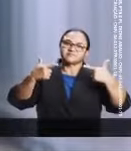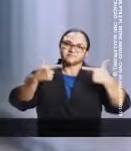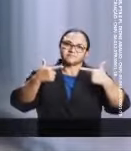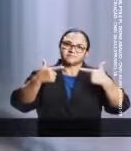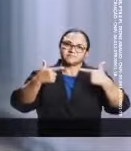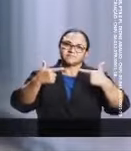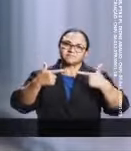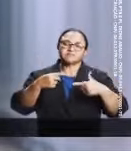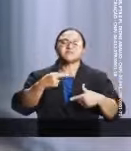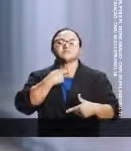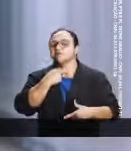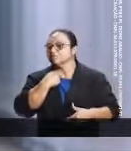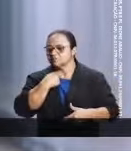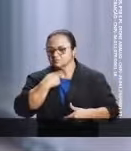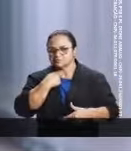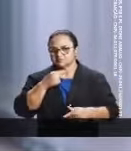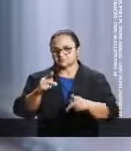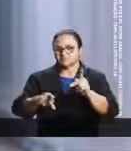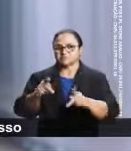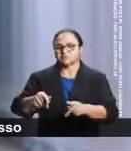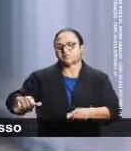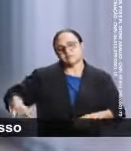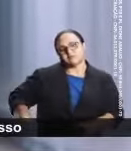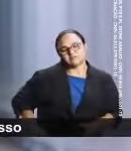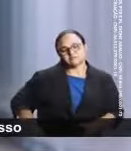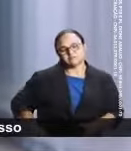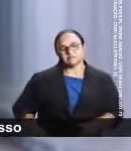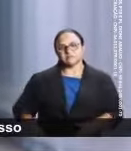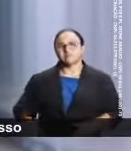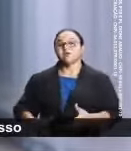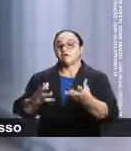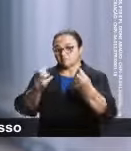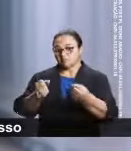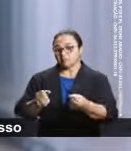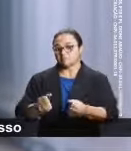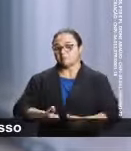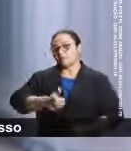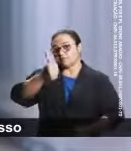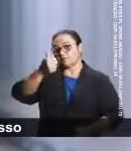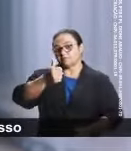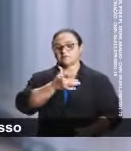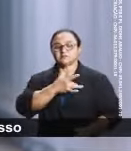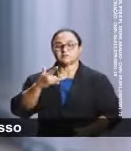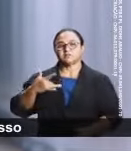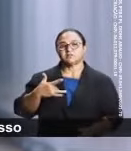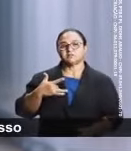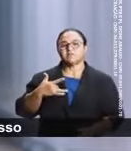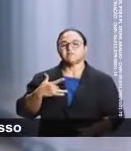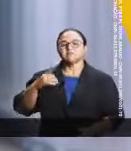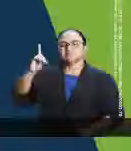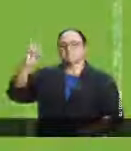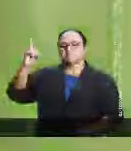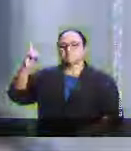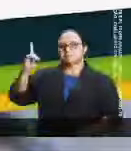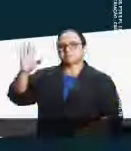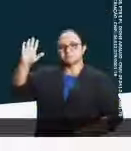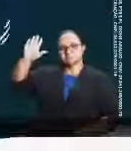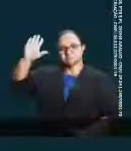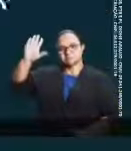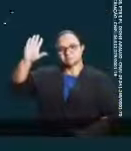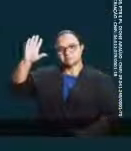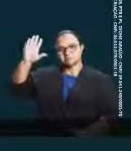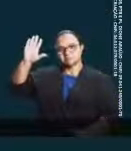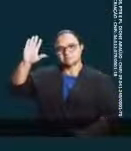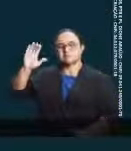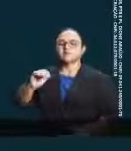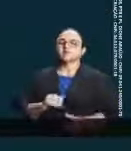não podemos deixar a população sofrendo nós vamos melhorar a saúde e esse é um compromisso que eu faço